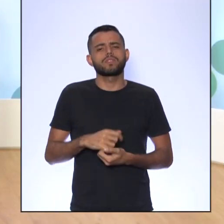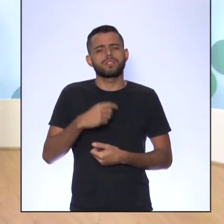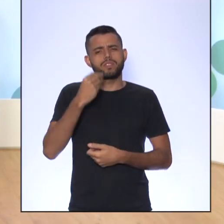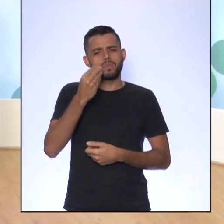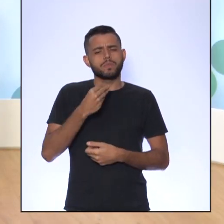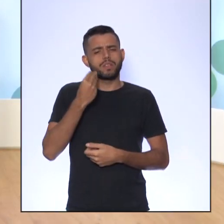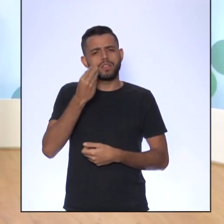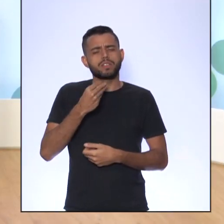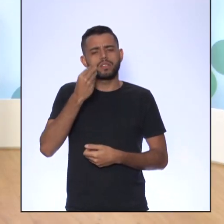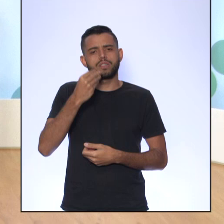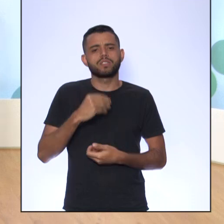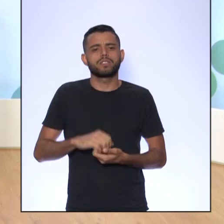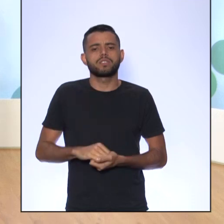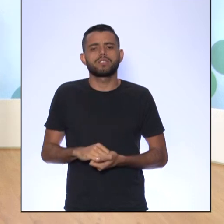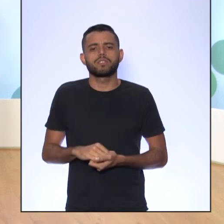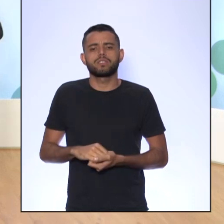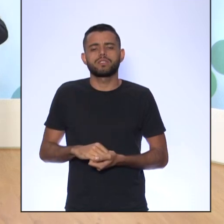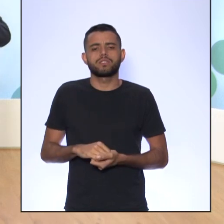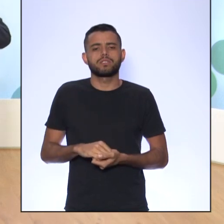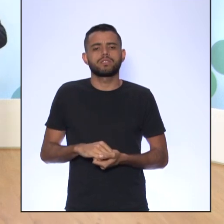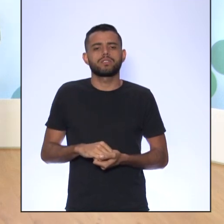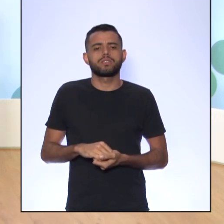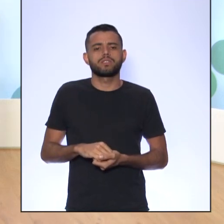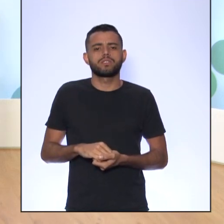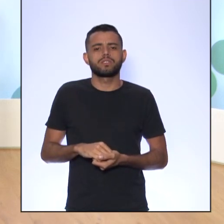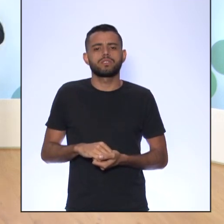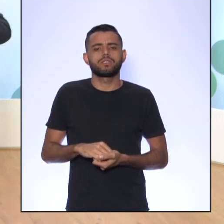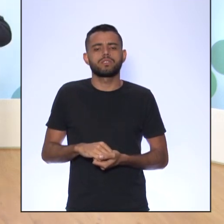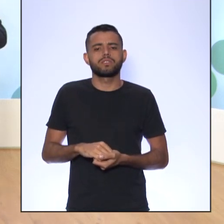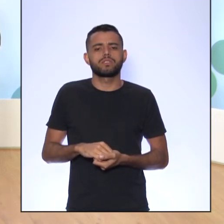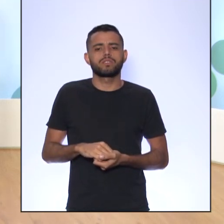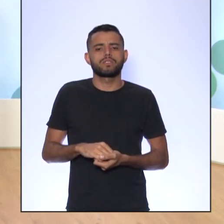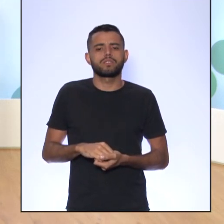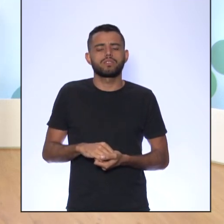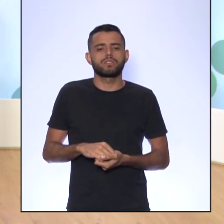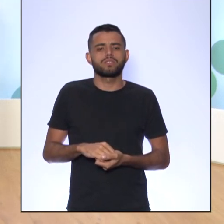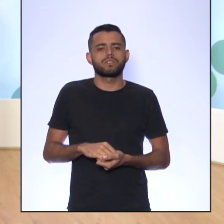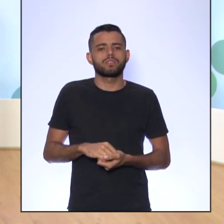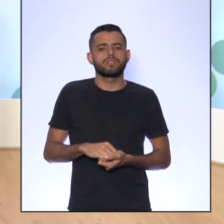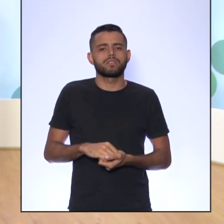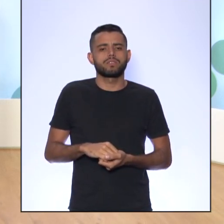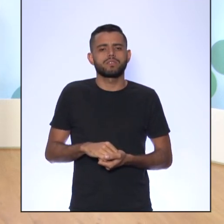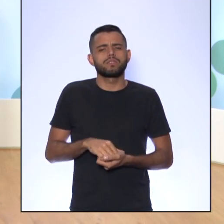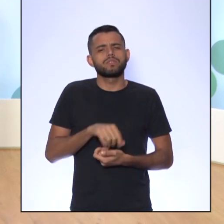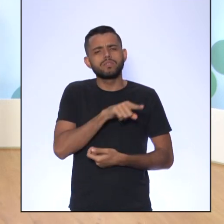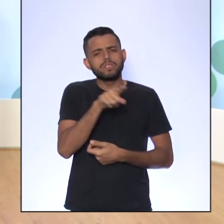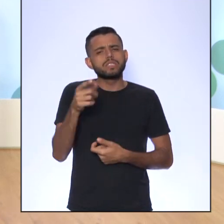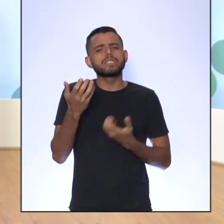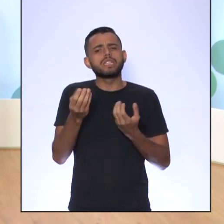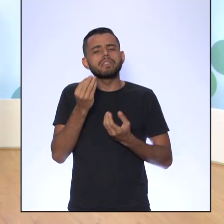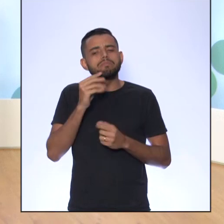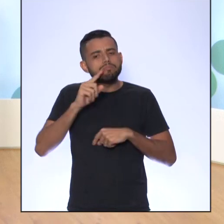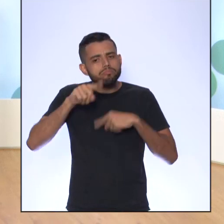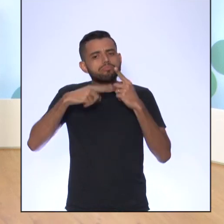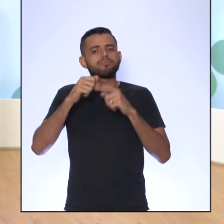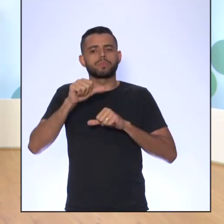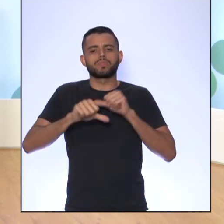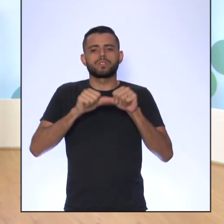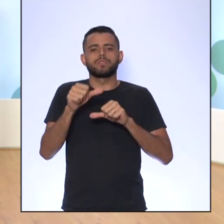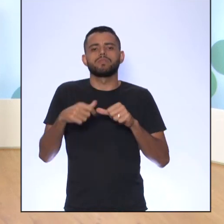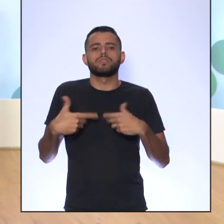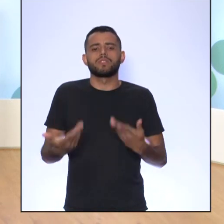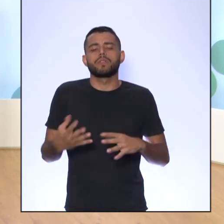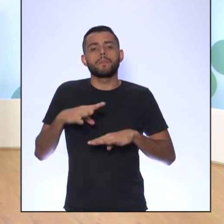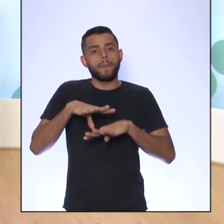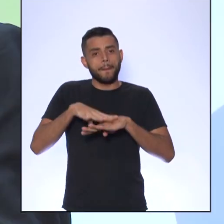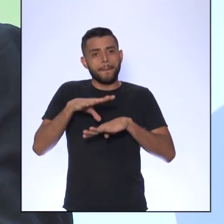experiência, dar aula online. Você também é professor de uma escola, você também está tendo que se reinventar nesse momento. E a matemática, né, que